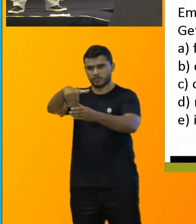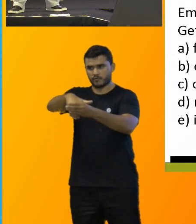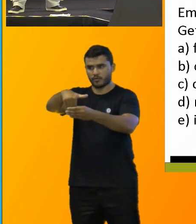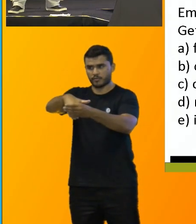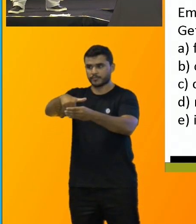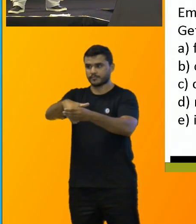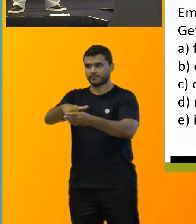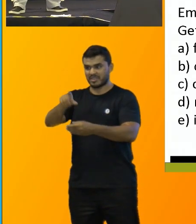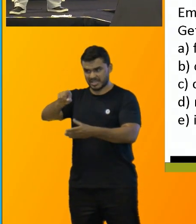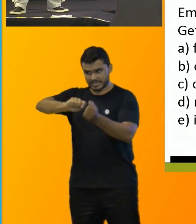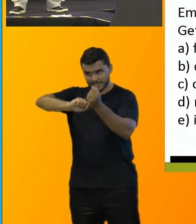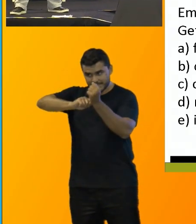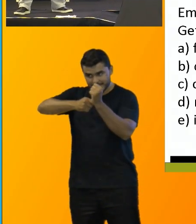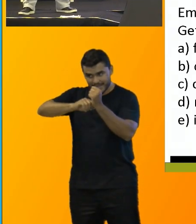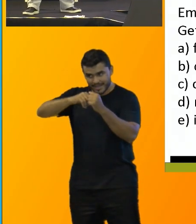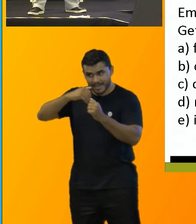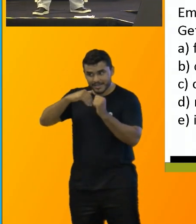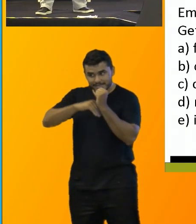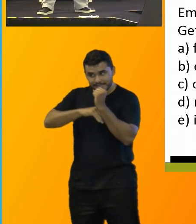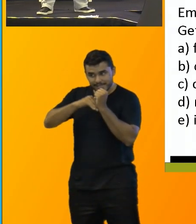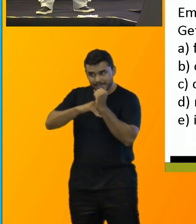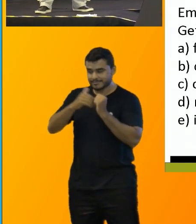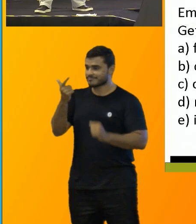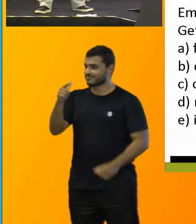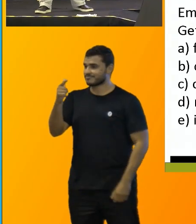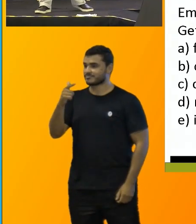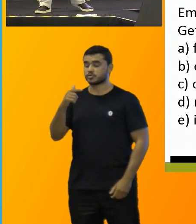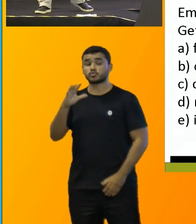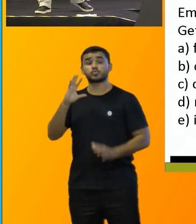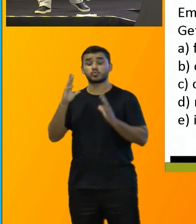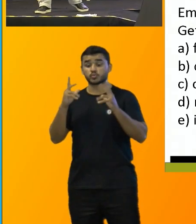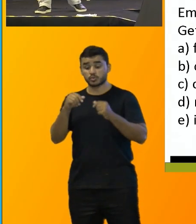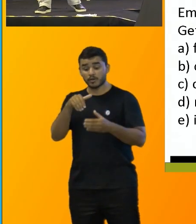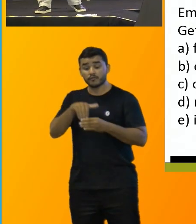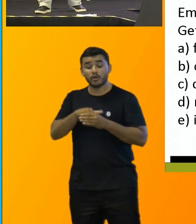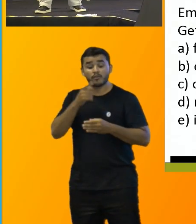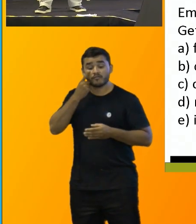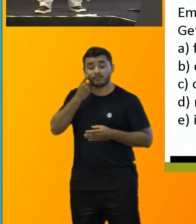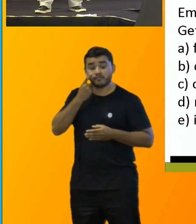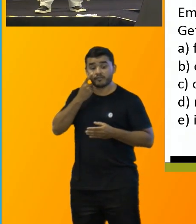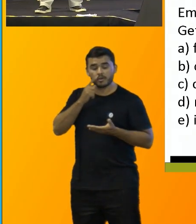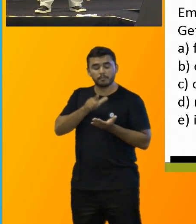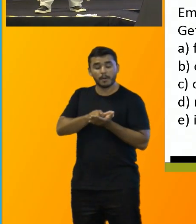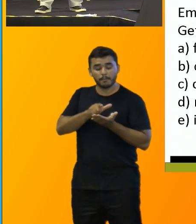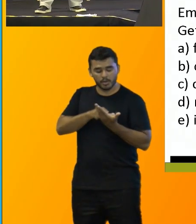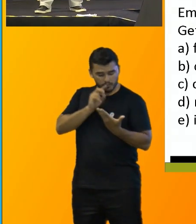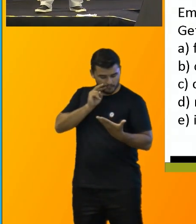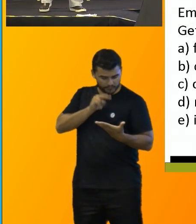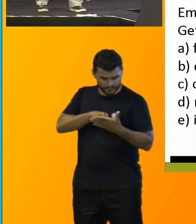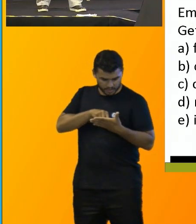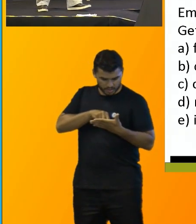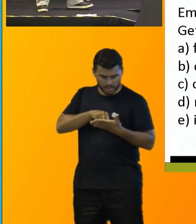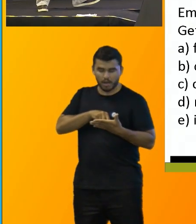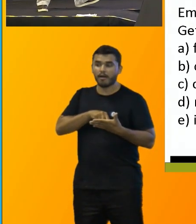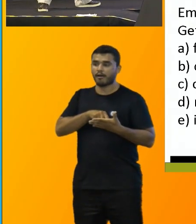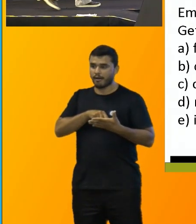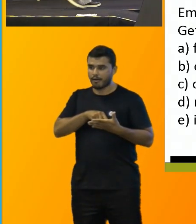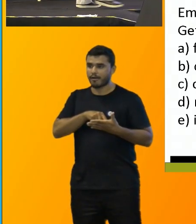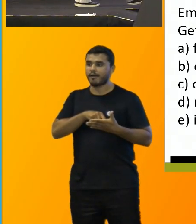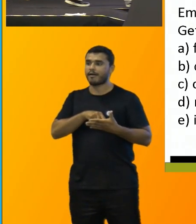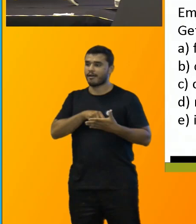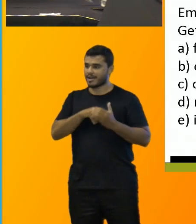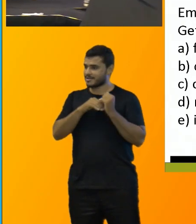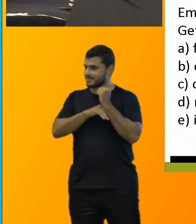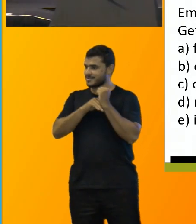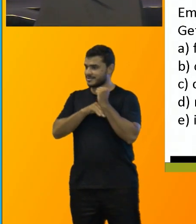era aberto. Sabe o que significa isso? As pessoas podiam ver em quem você votava. Então imagine só que você estava